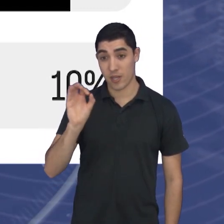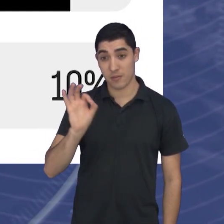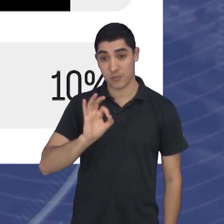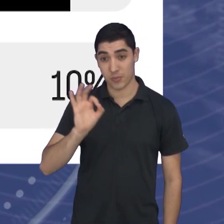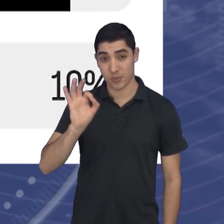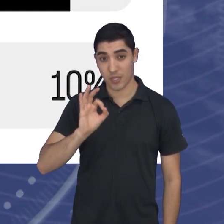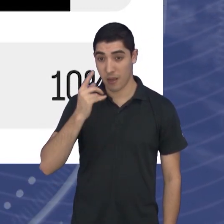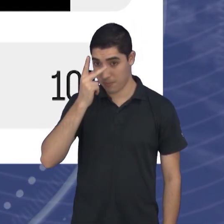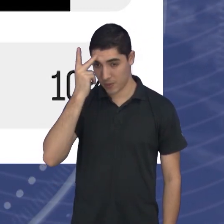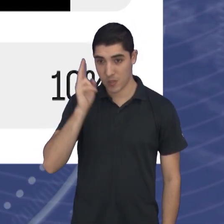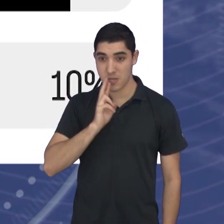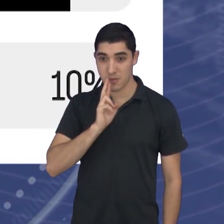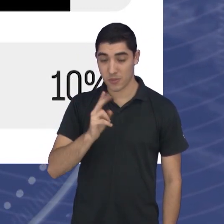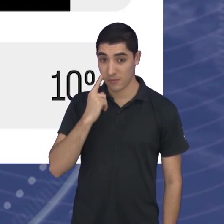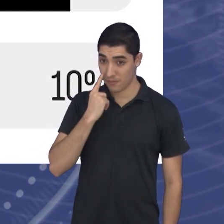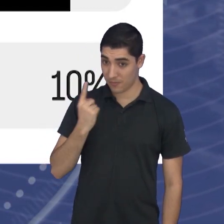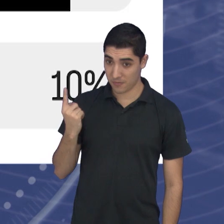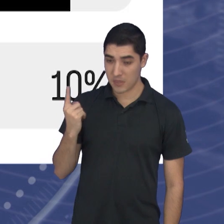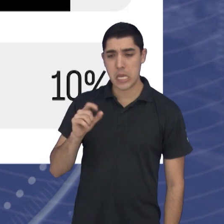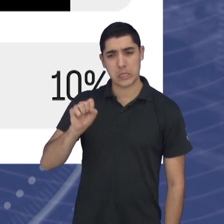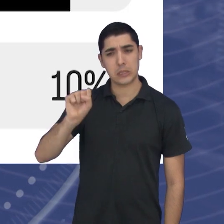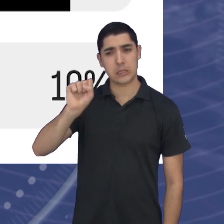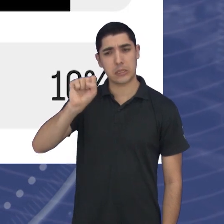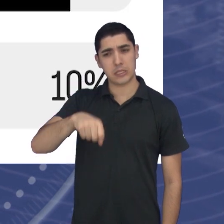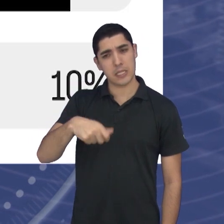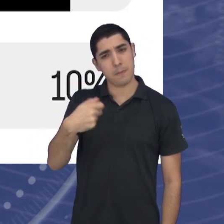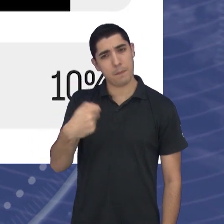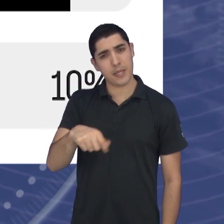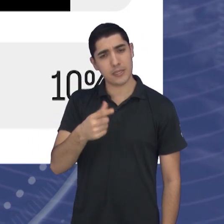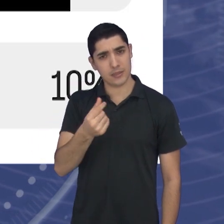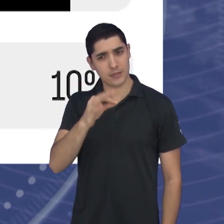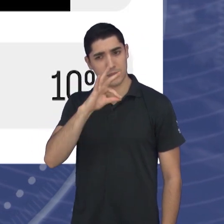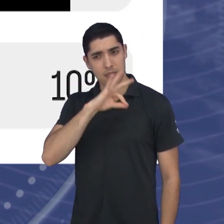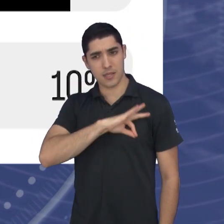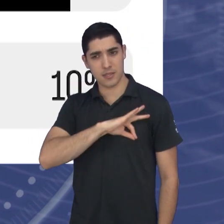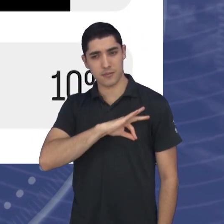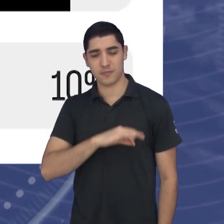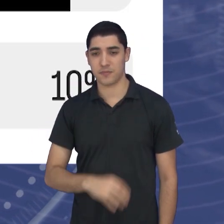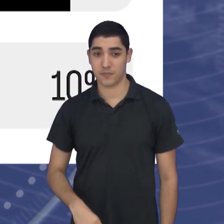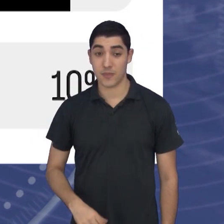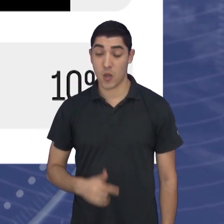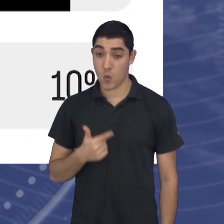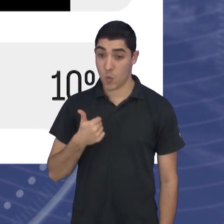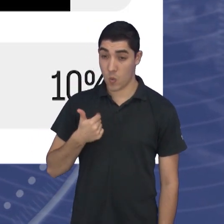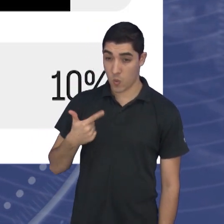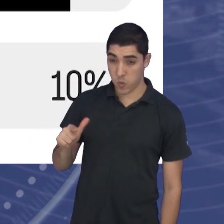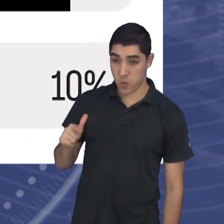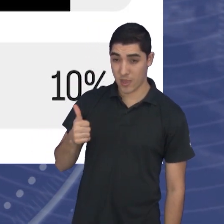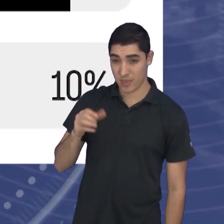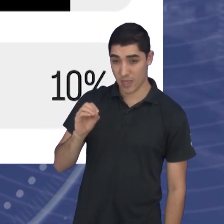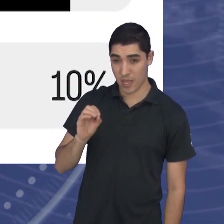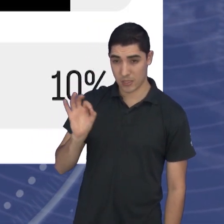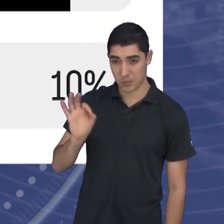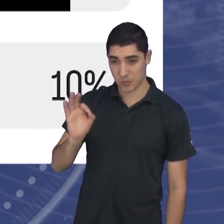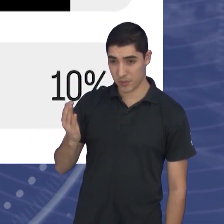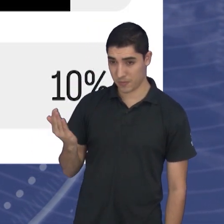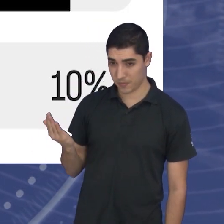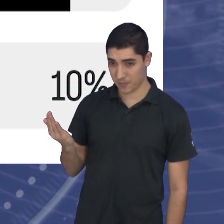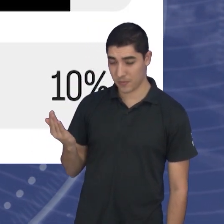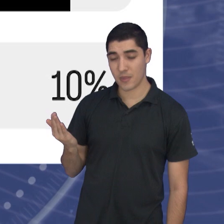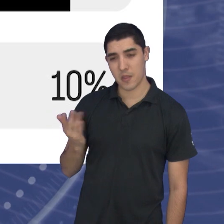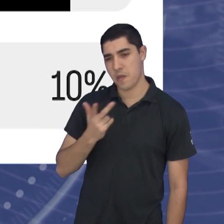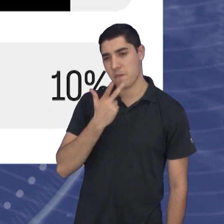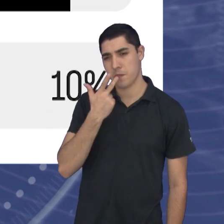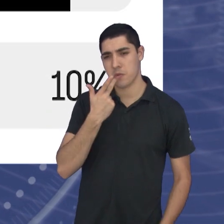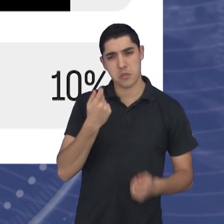dos que responderam, eles falaram que sim, que deveriam ser remuneradas. E outros 10%